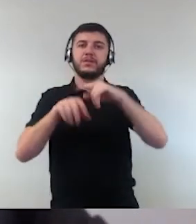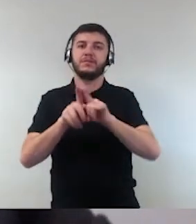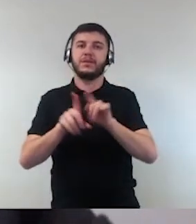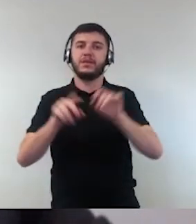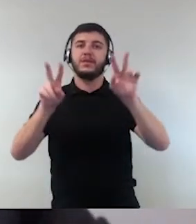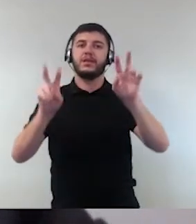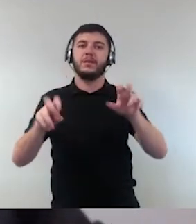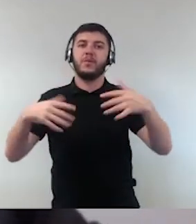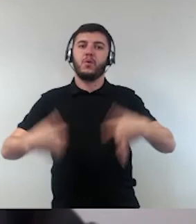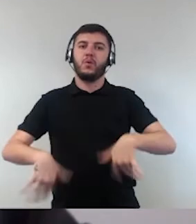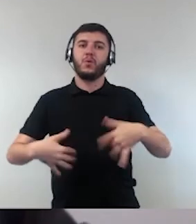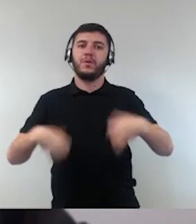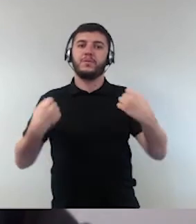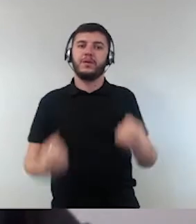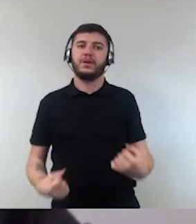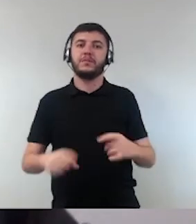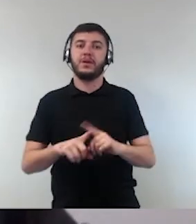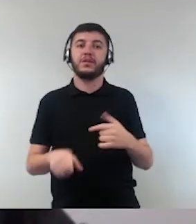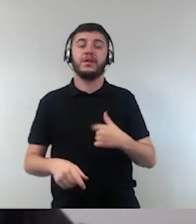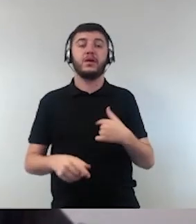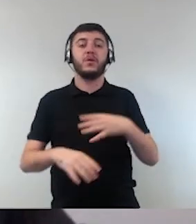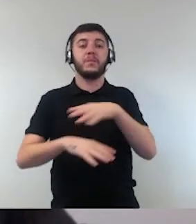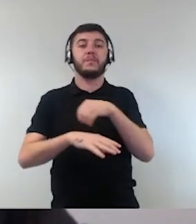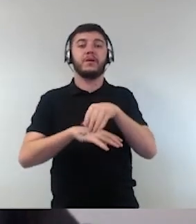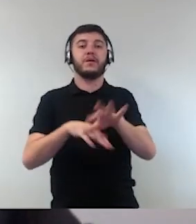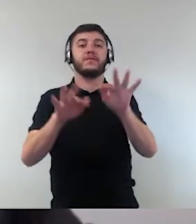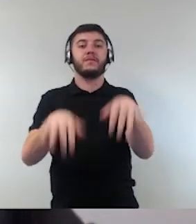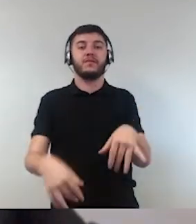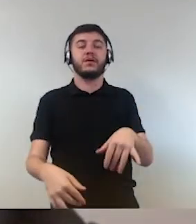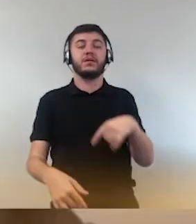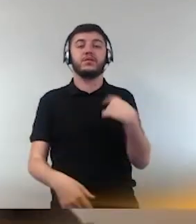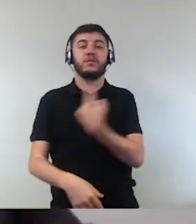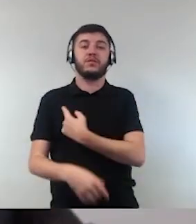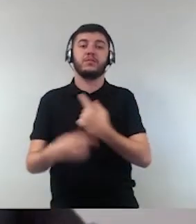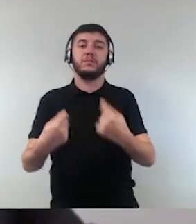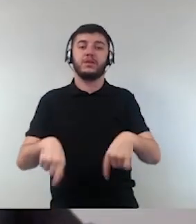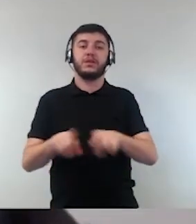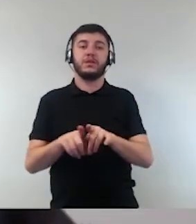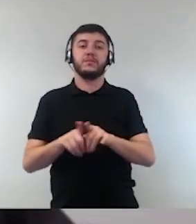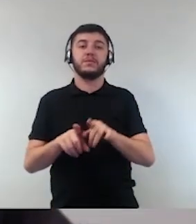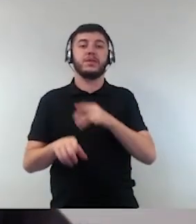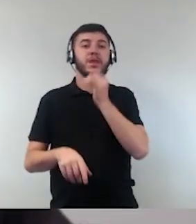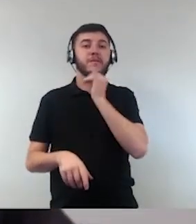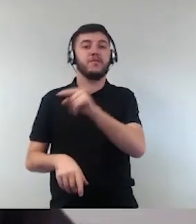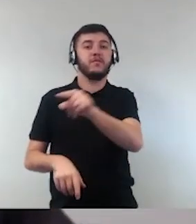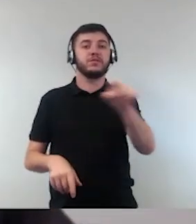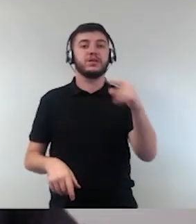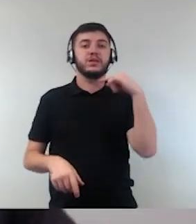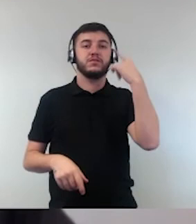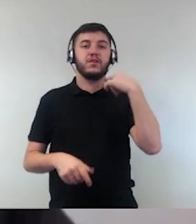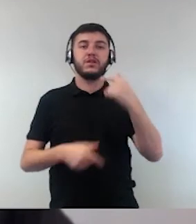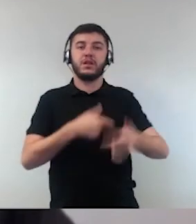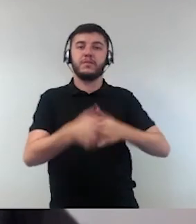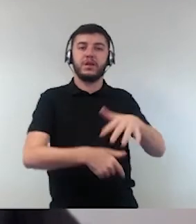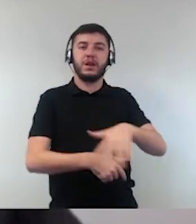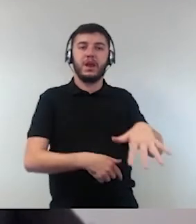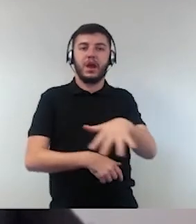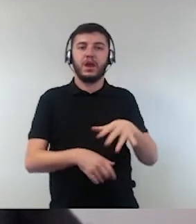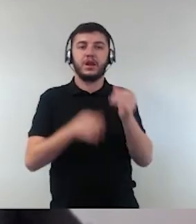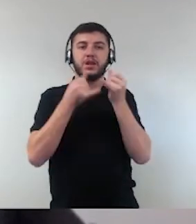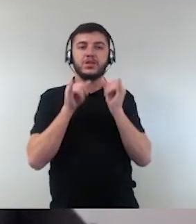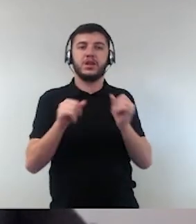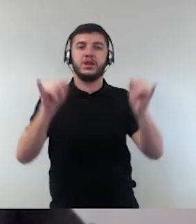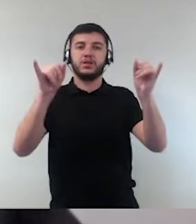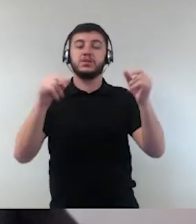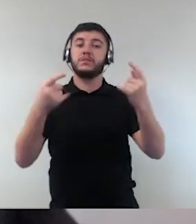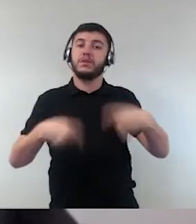exaurido, e a minha mensagem final é que nós precisamos, primeiro, os advogados que querem militar no setor elétrico, busquem conhecer